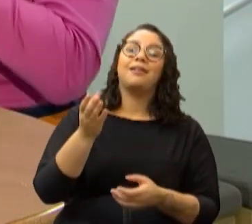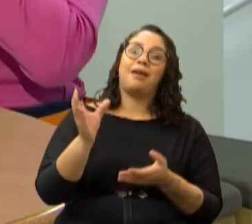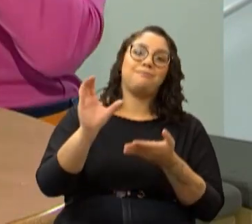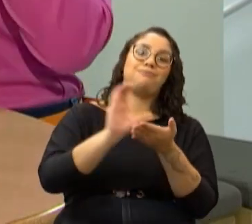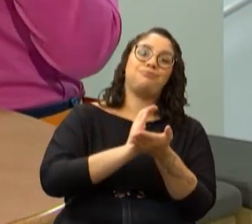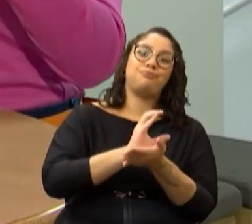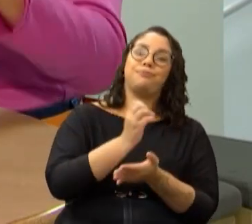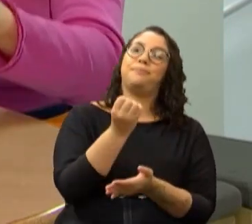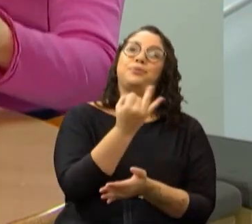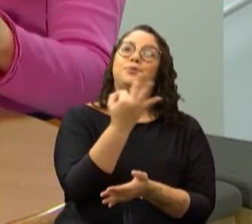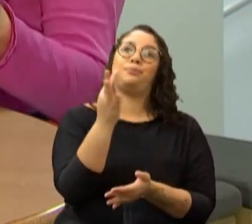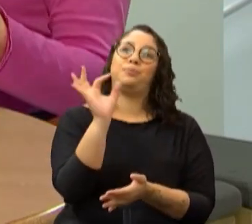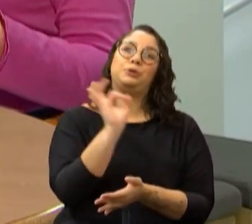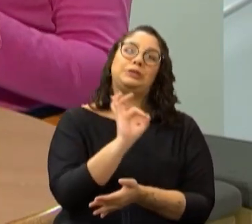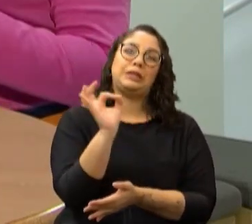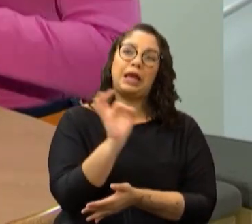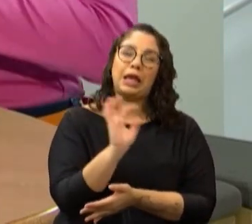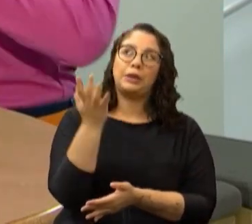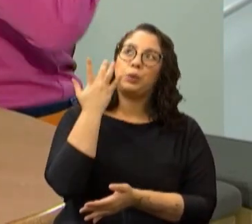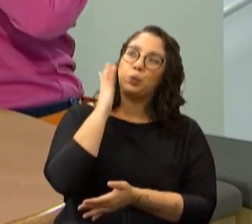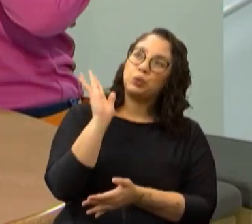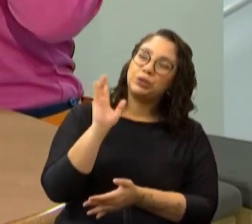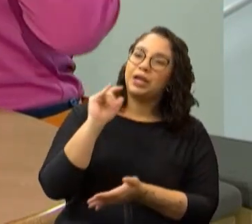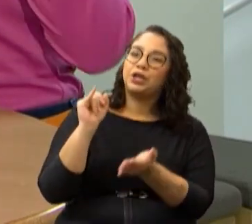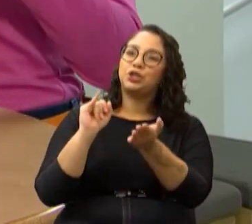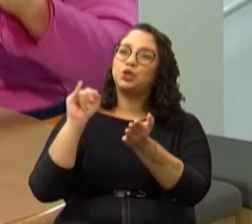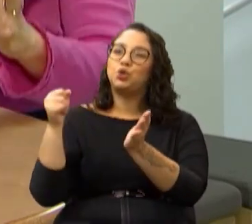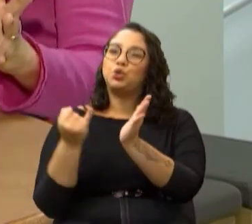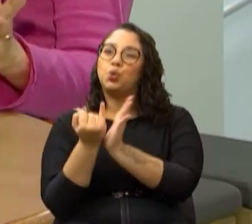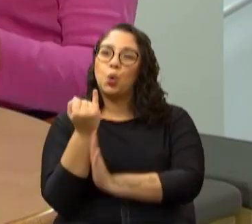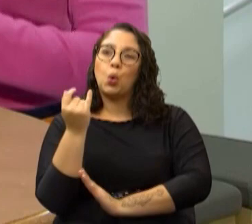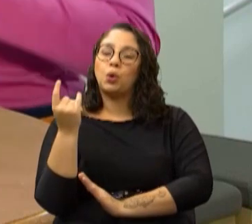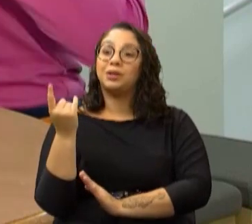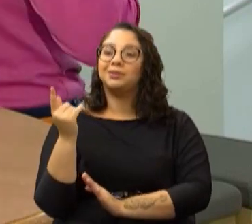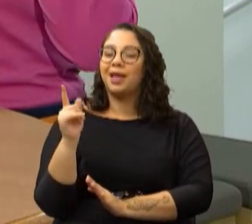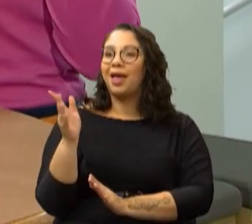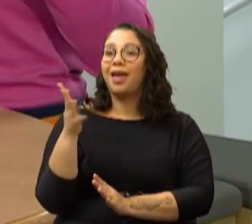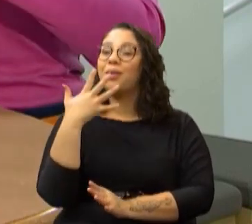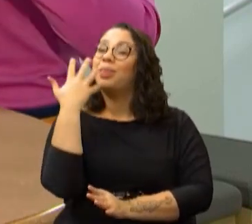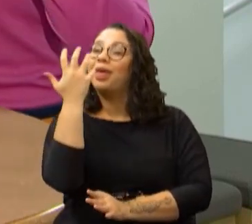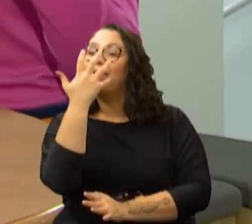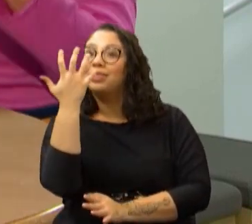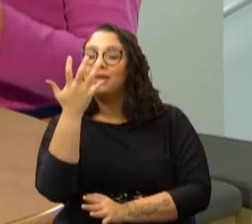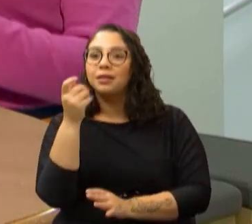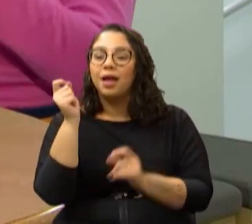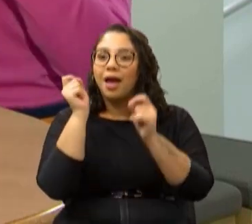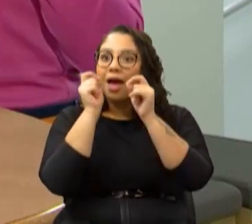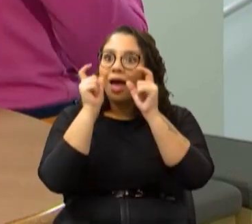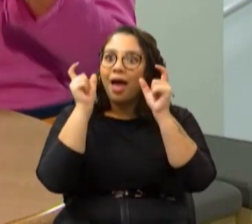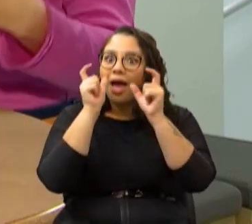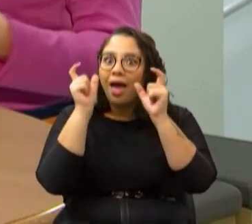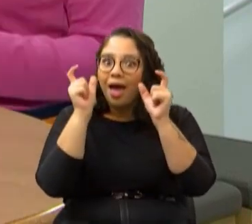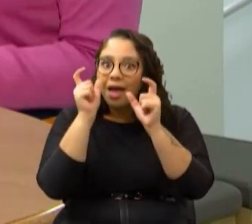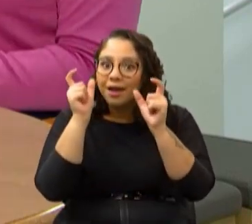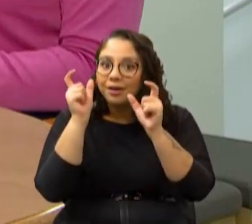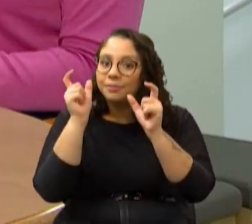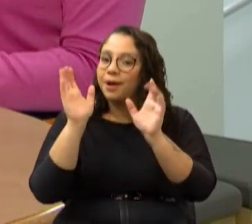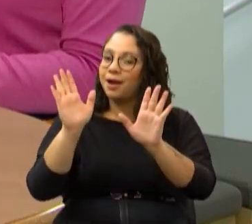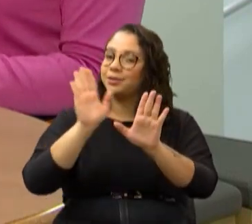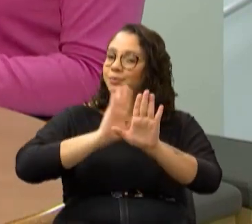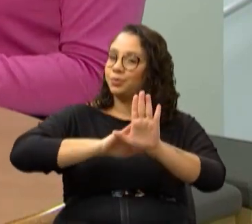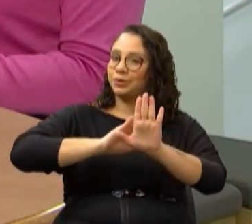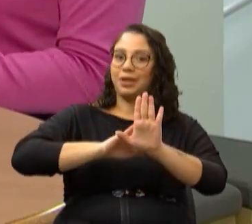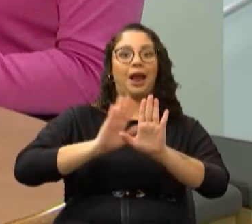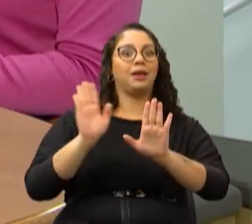quantos % nessa aplicação, não sei o que de juros, aquela coisa muito boa, muito maravilhosa, a pessoa cresce o